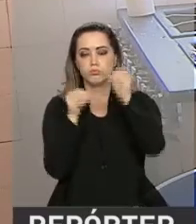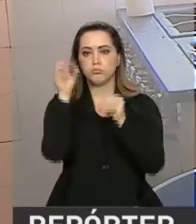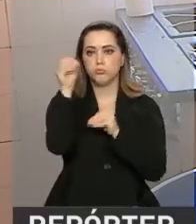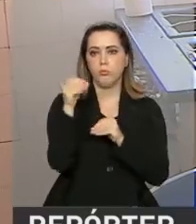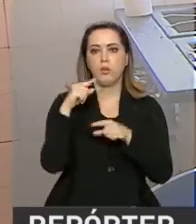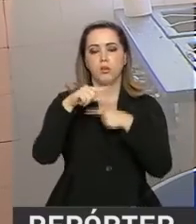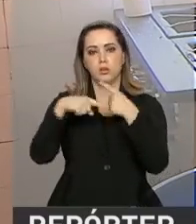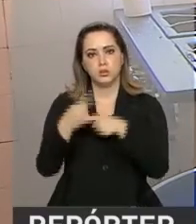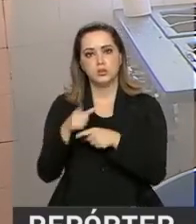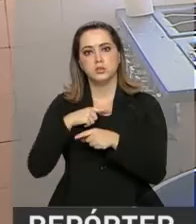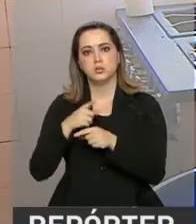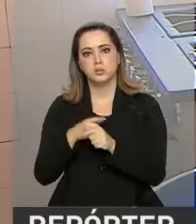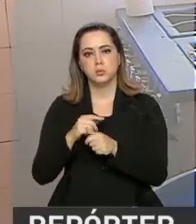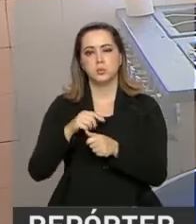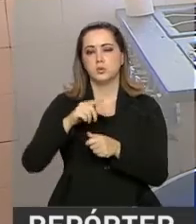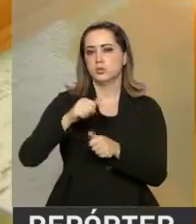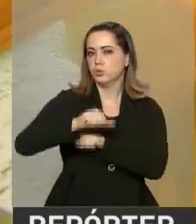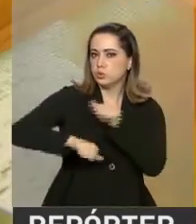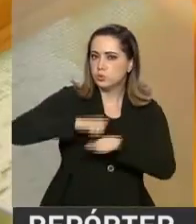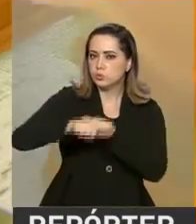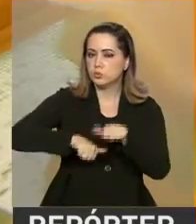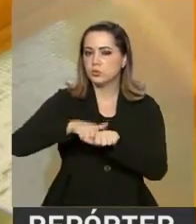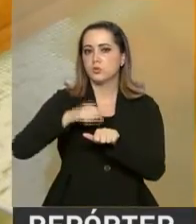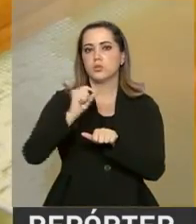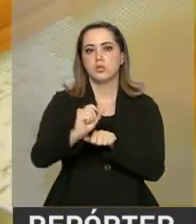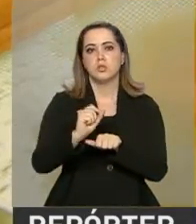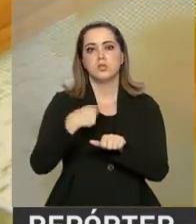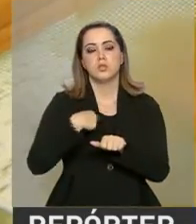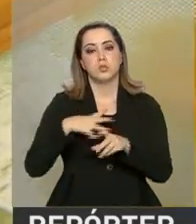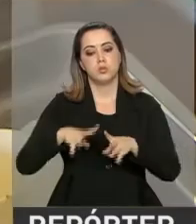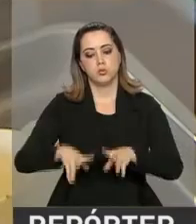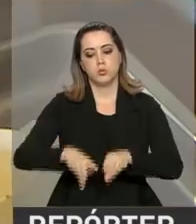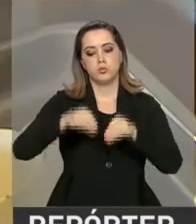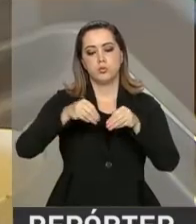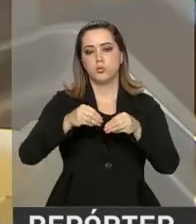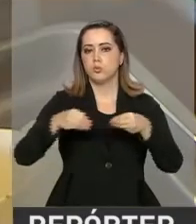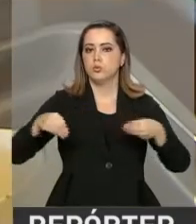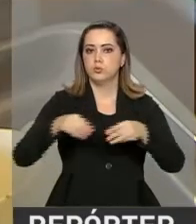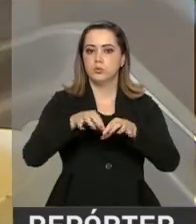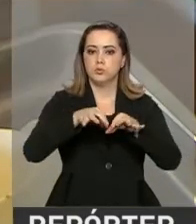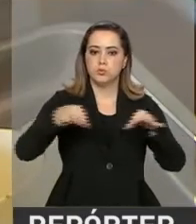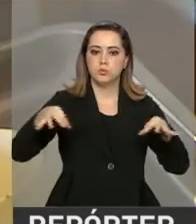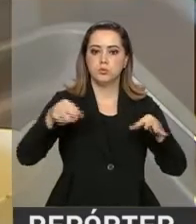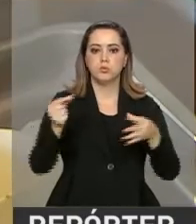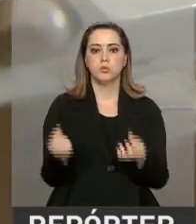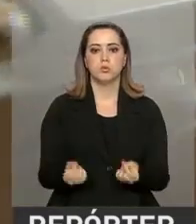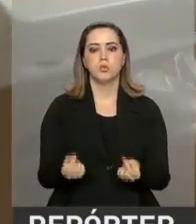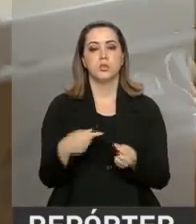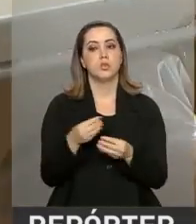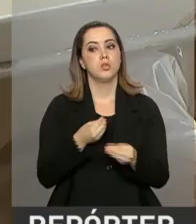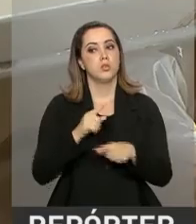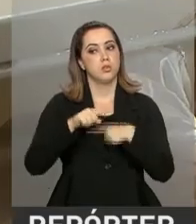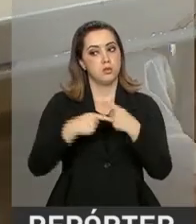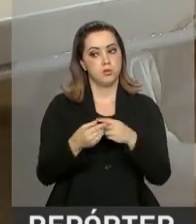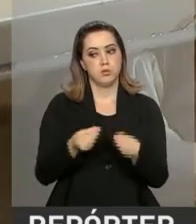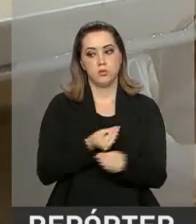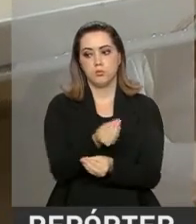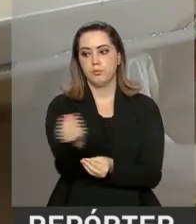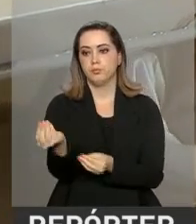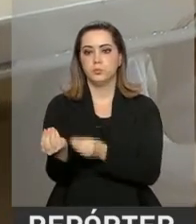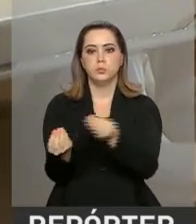gente beneficia, processa, faz um envasamento e uma vez por semana são entregues essa